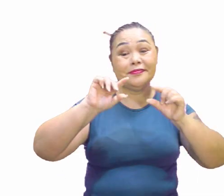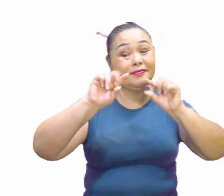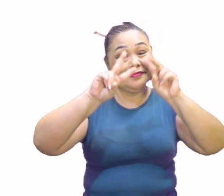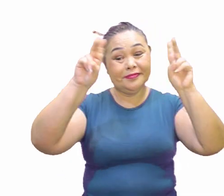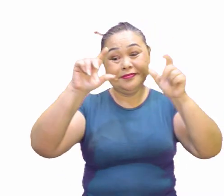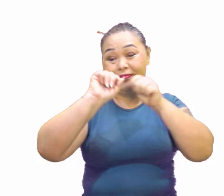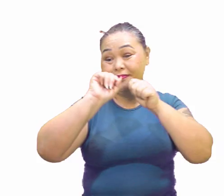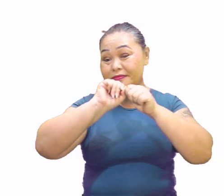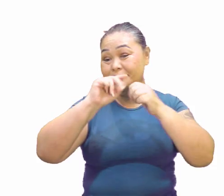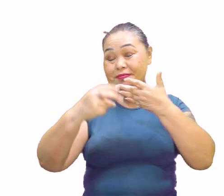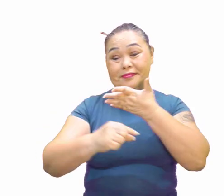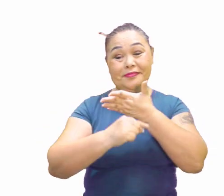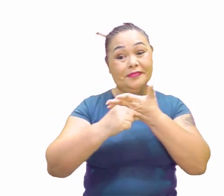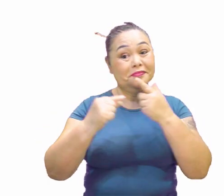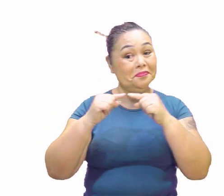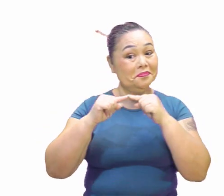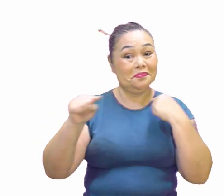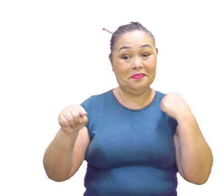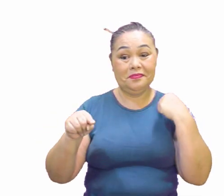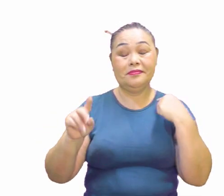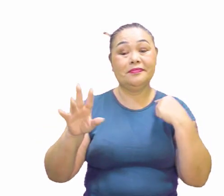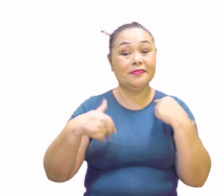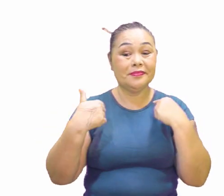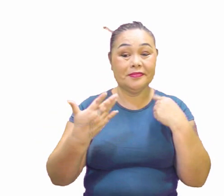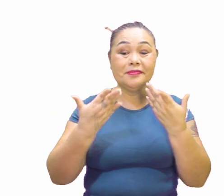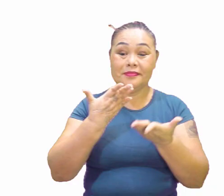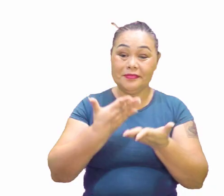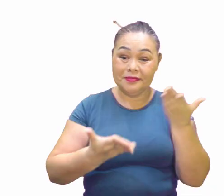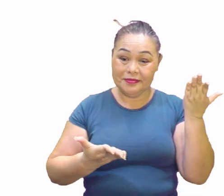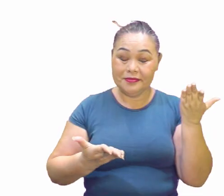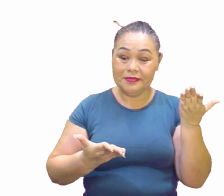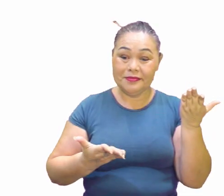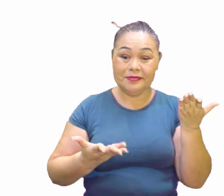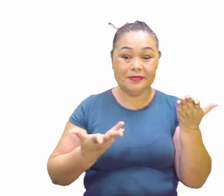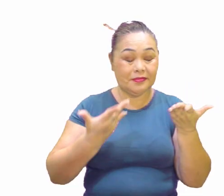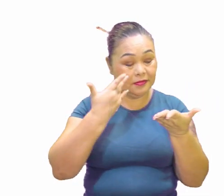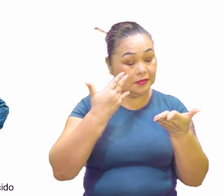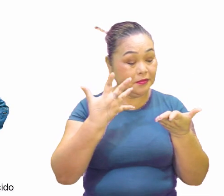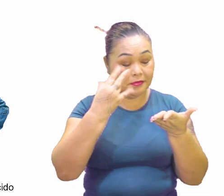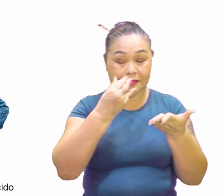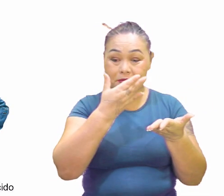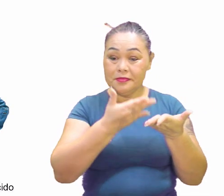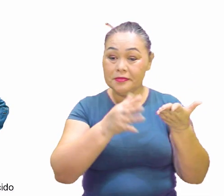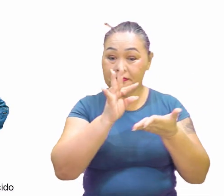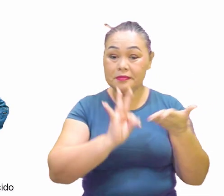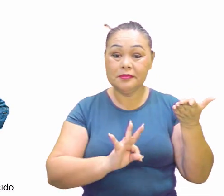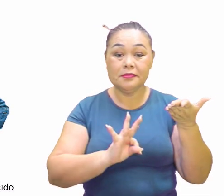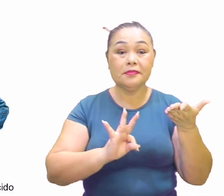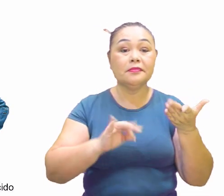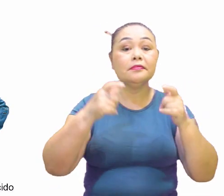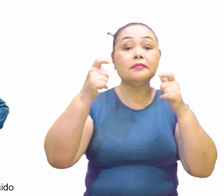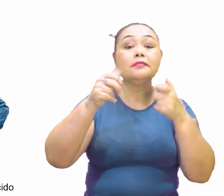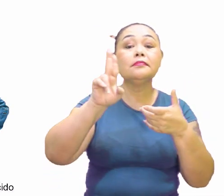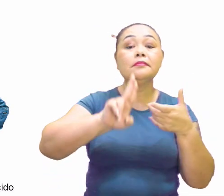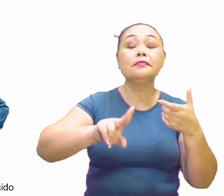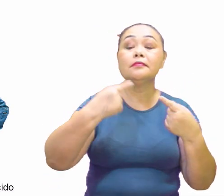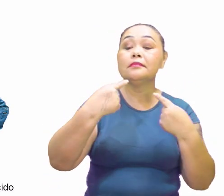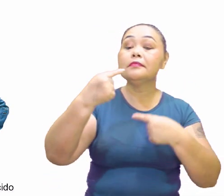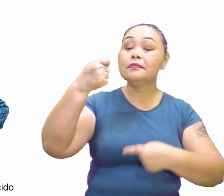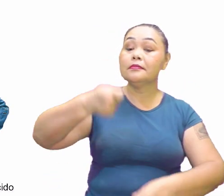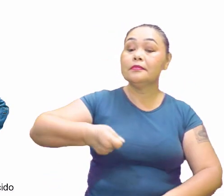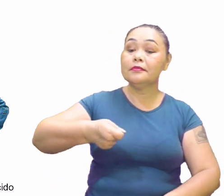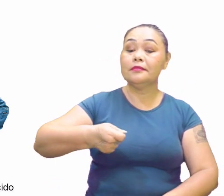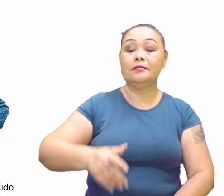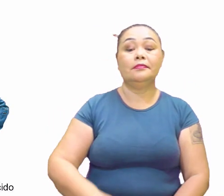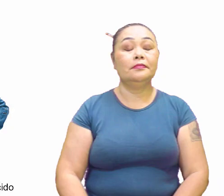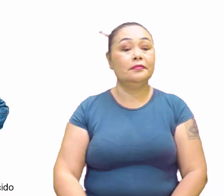com um assunto e um autor que não tem nada a ver, gente. Aí você perde toda a beleza do texto, acabou. Onde e como usar um